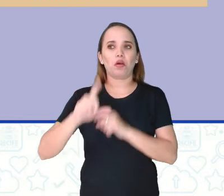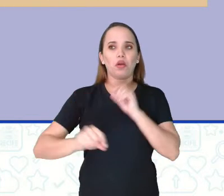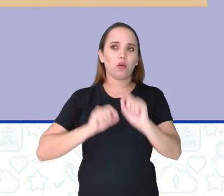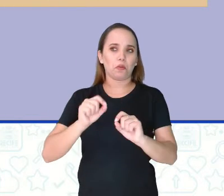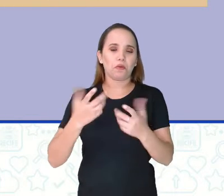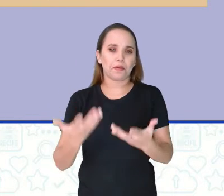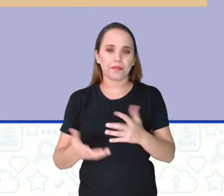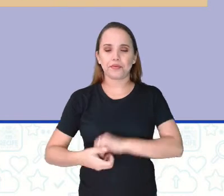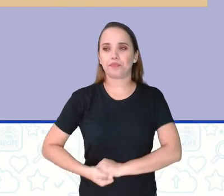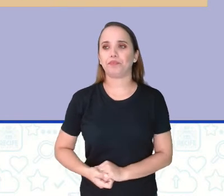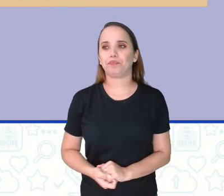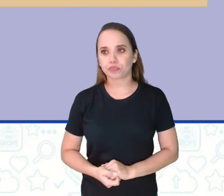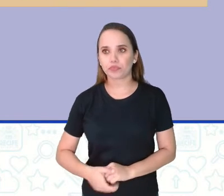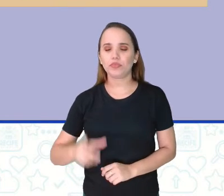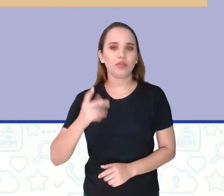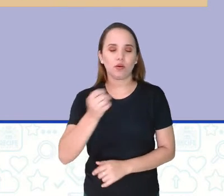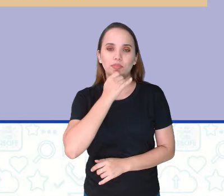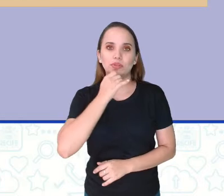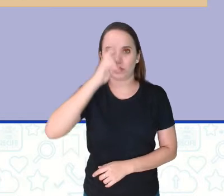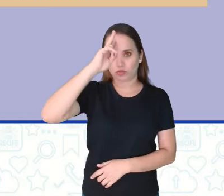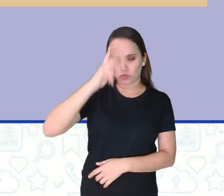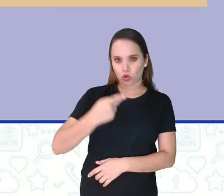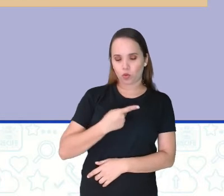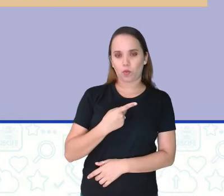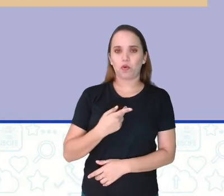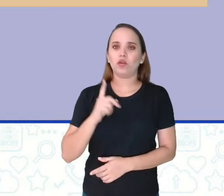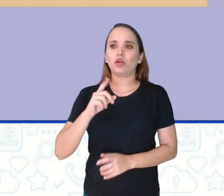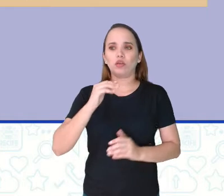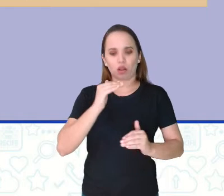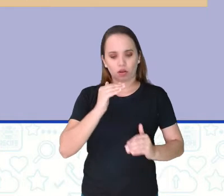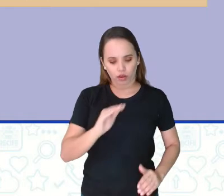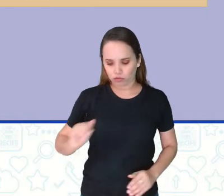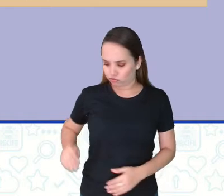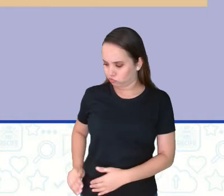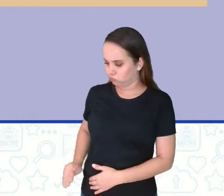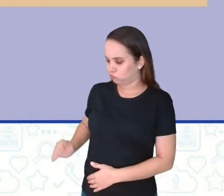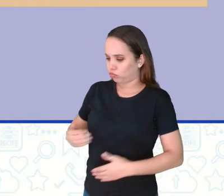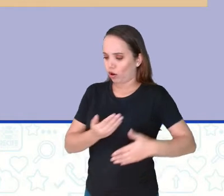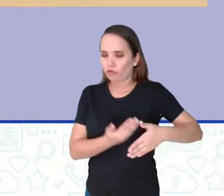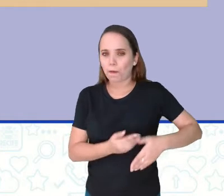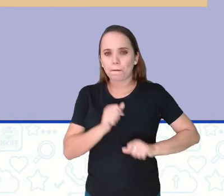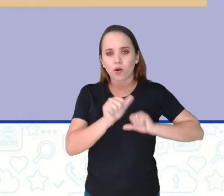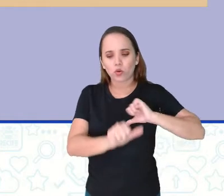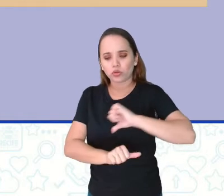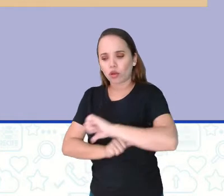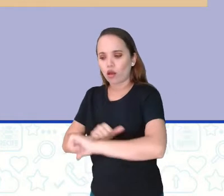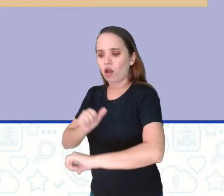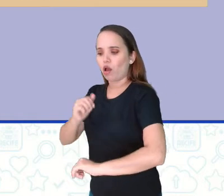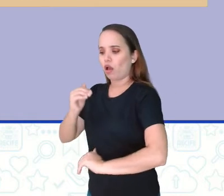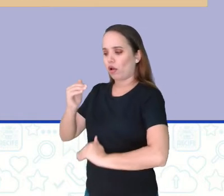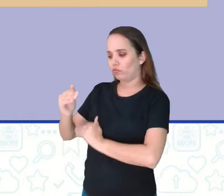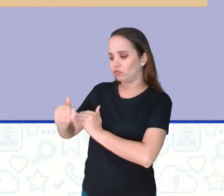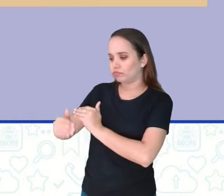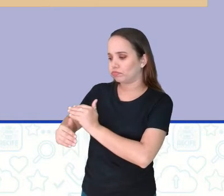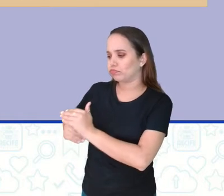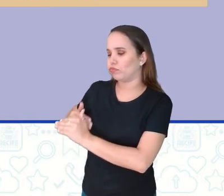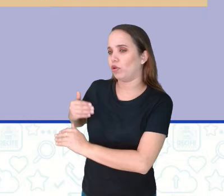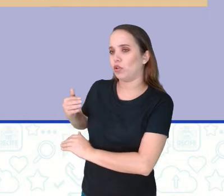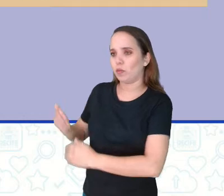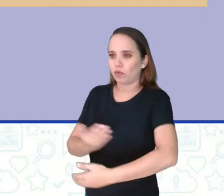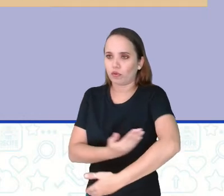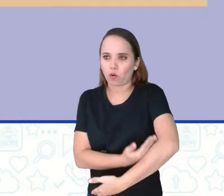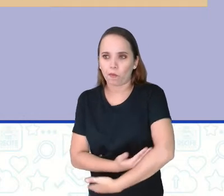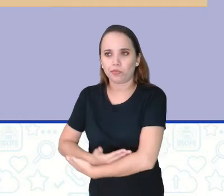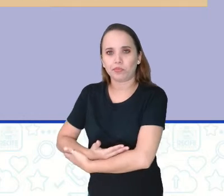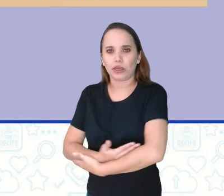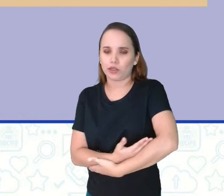não sofrendo nenhuma modificação extrema. Aí está a fase de embrião, né, na imagem de feto,